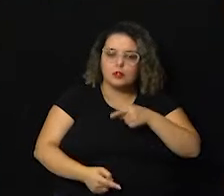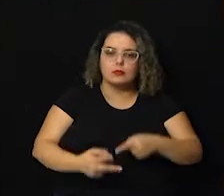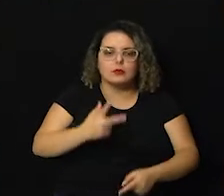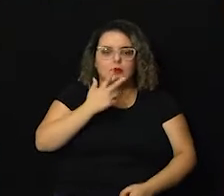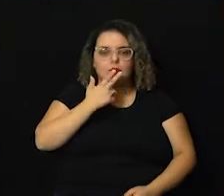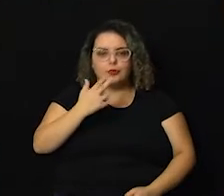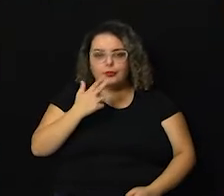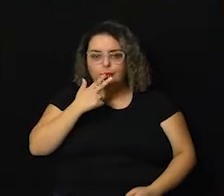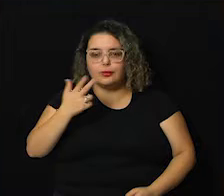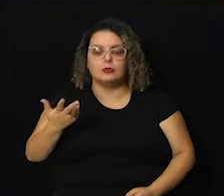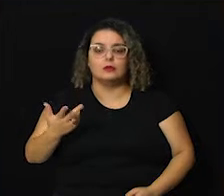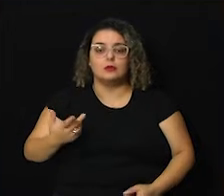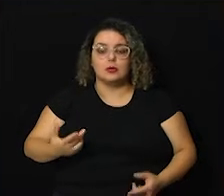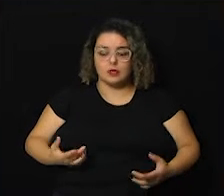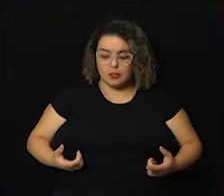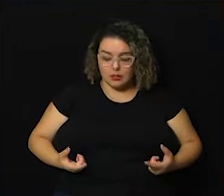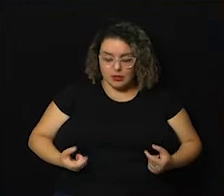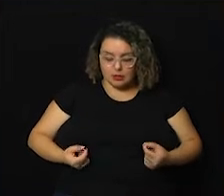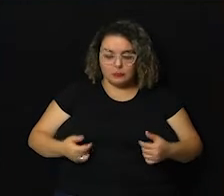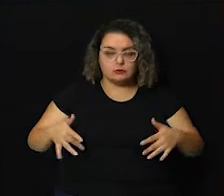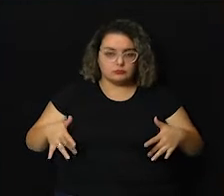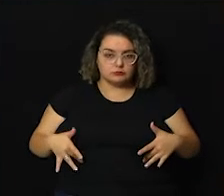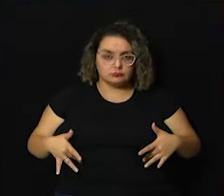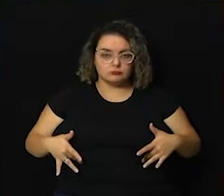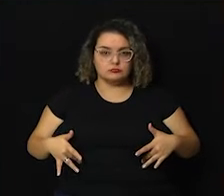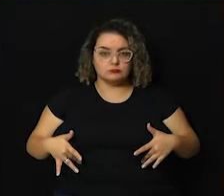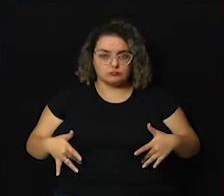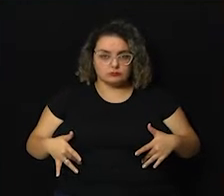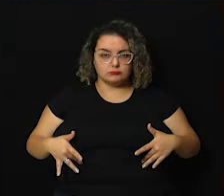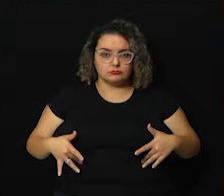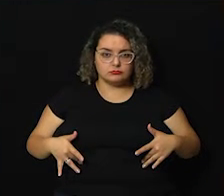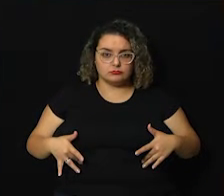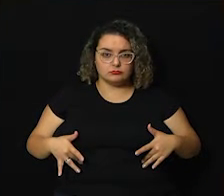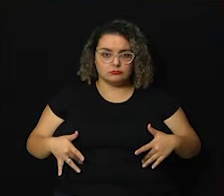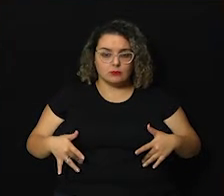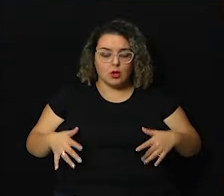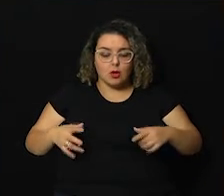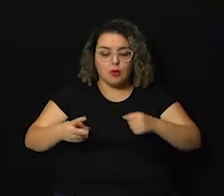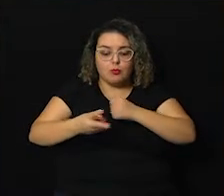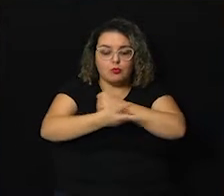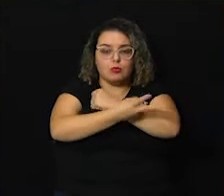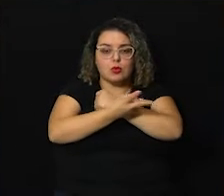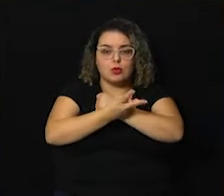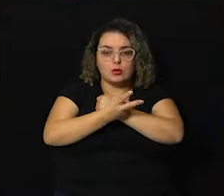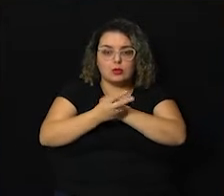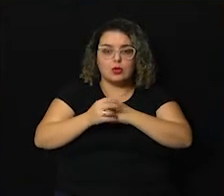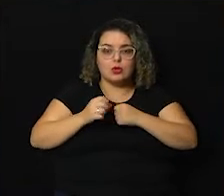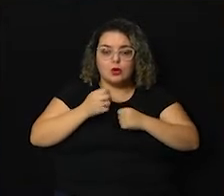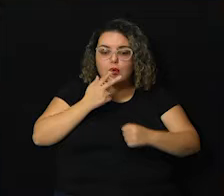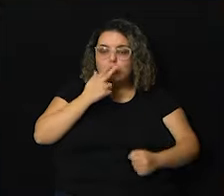né? Câncer renal, para você ter uma ideia, puxa, o rim está lá, não é? Entre aspas, protegido da